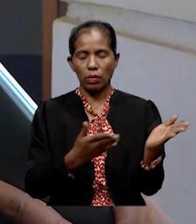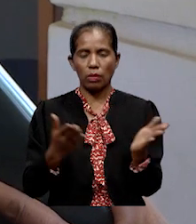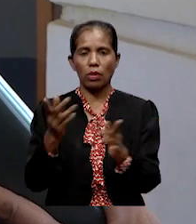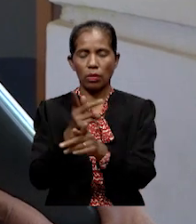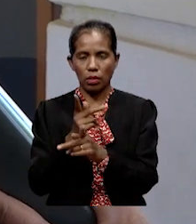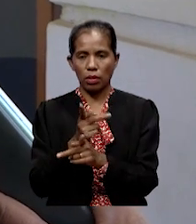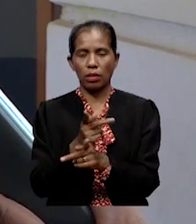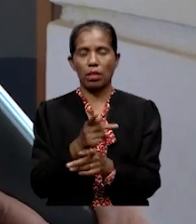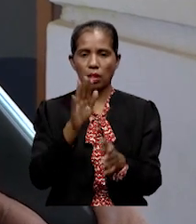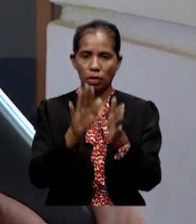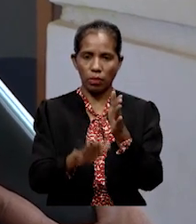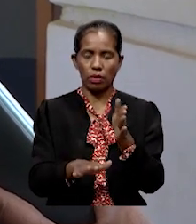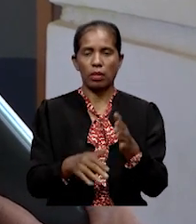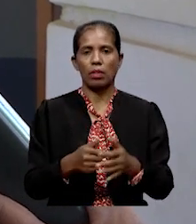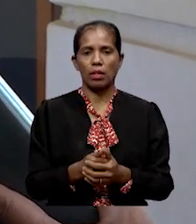reduz